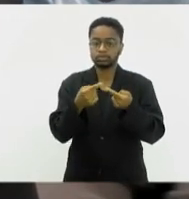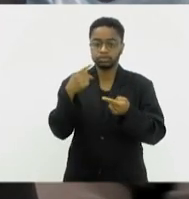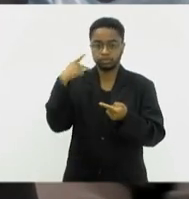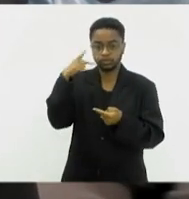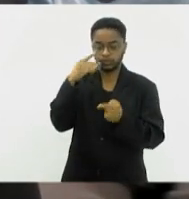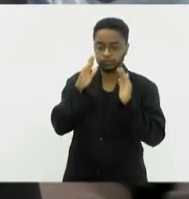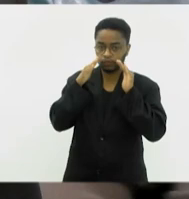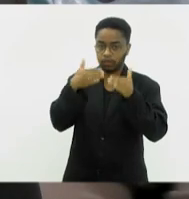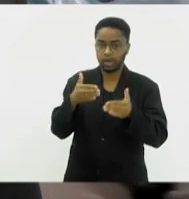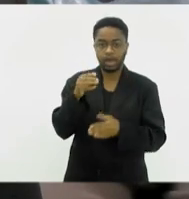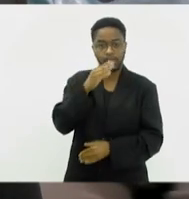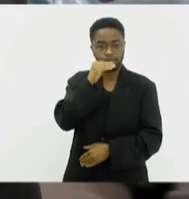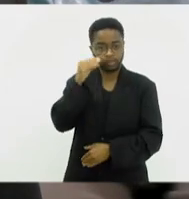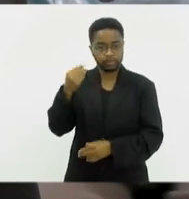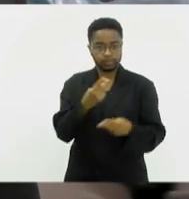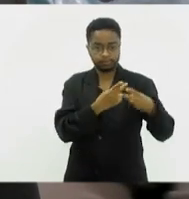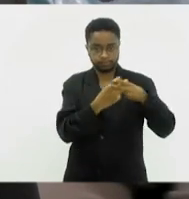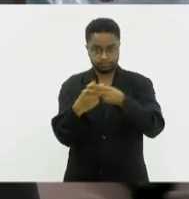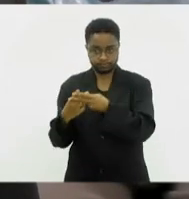Liberdade.